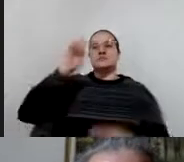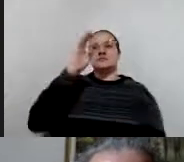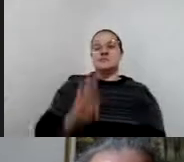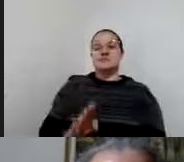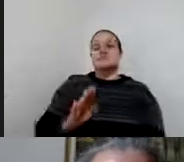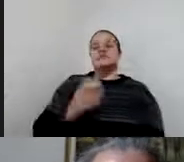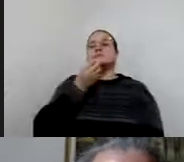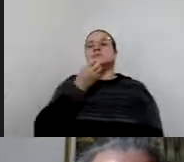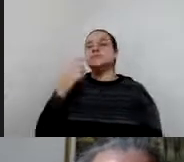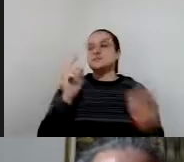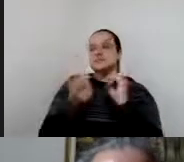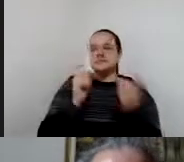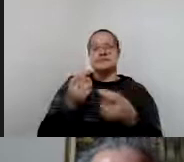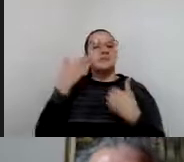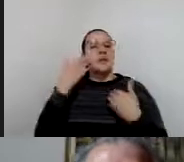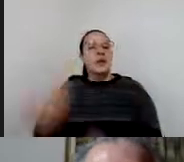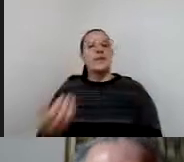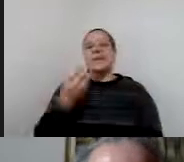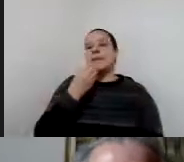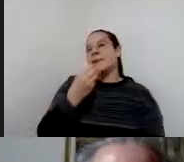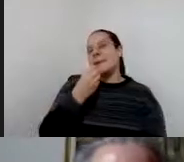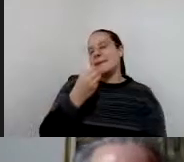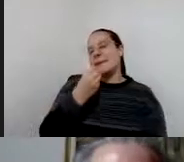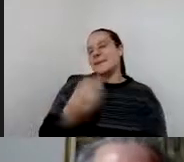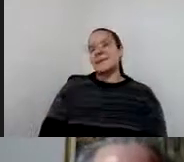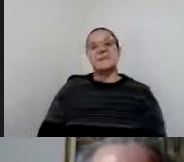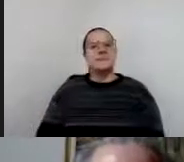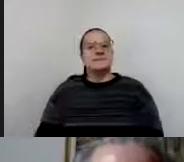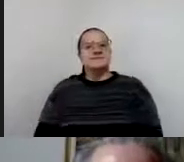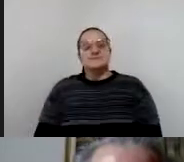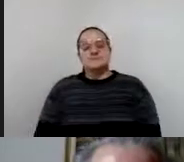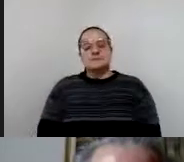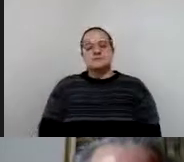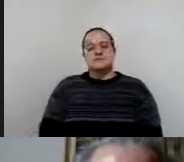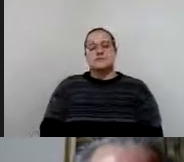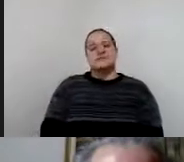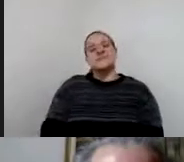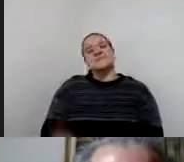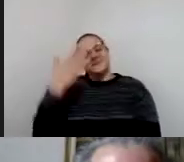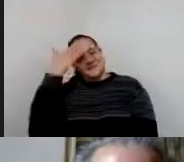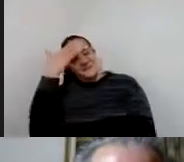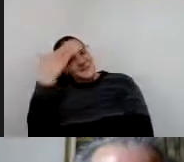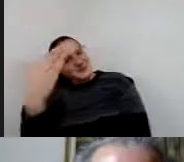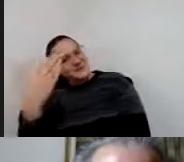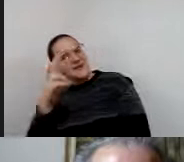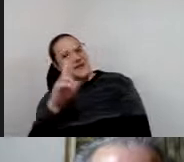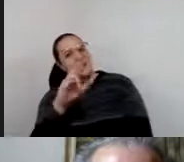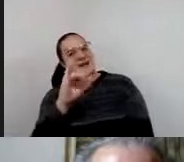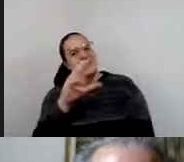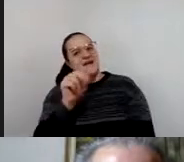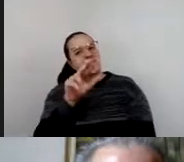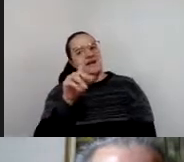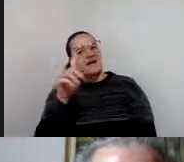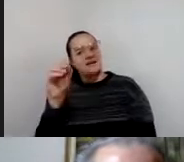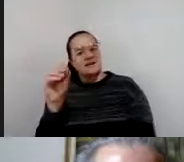boa reunião e obrigado pela oportunidade. Super obrigada, Ricardo. Ricardo Patá, como